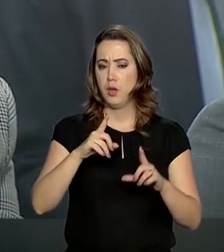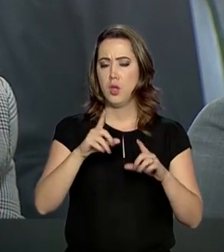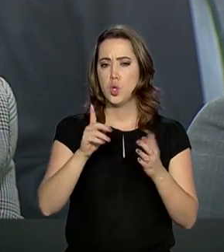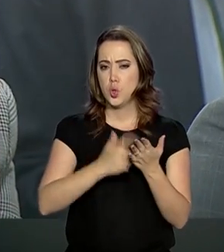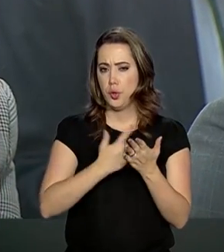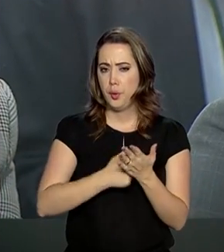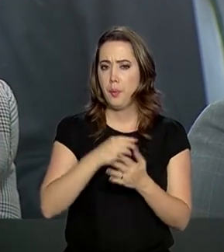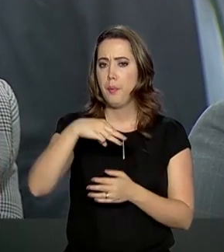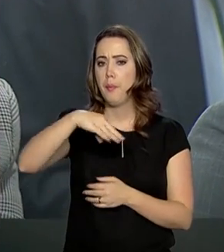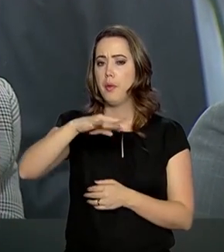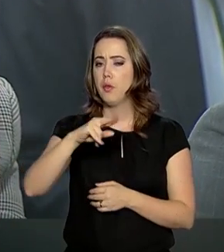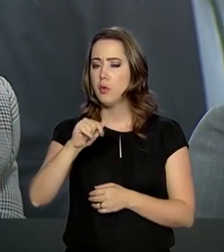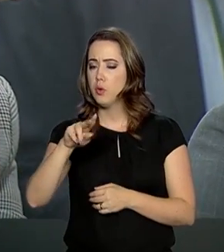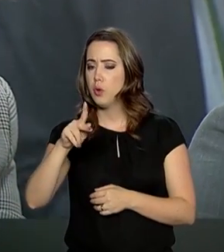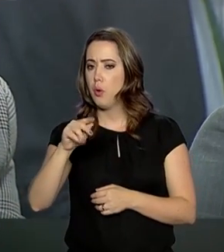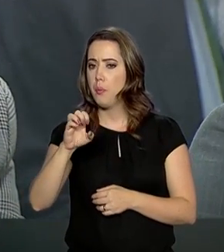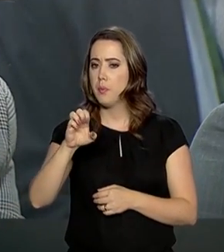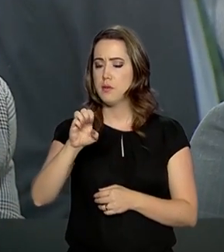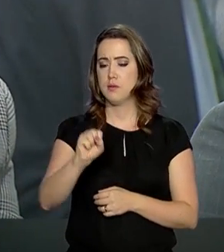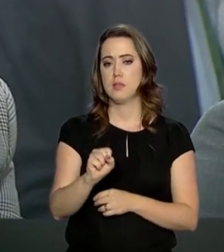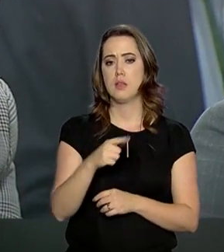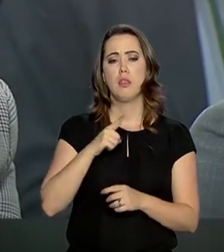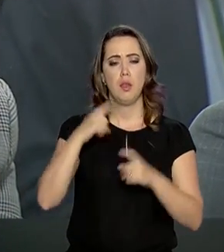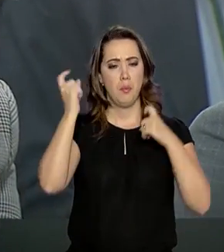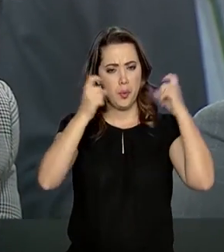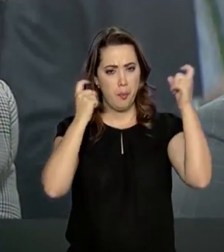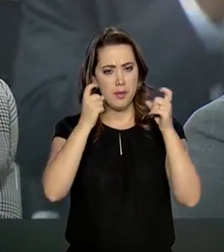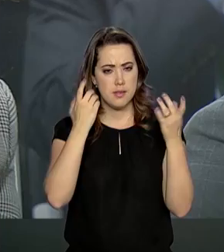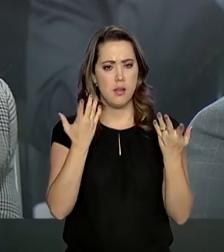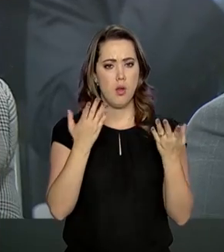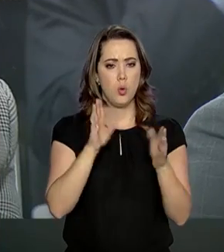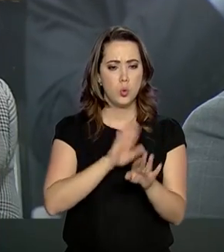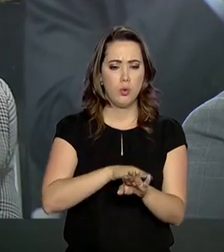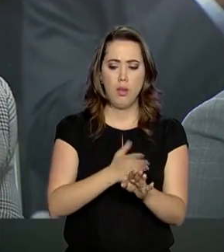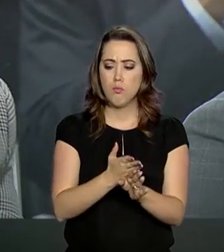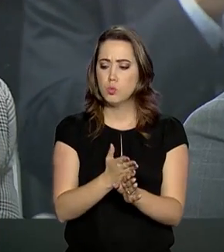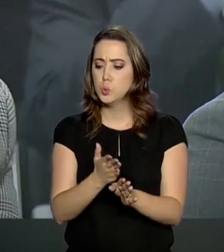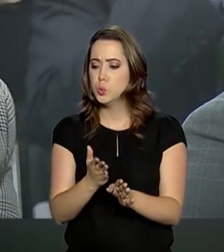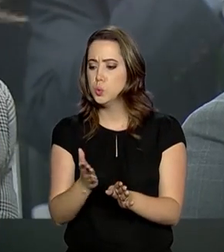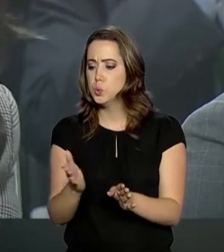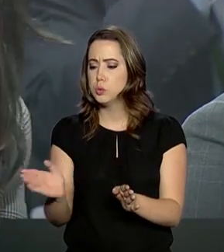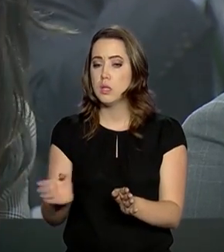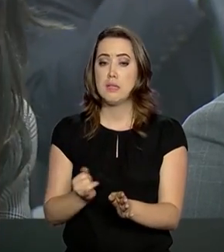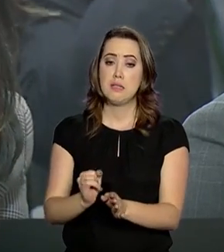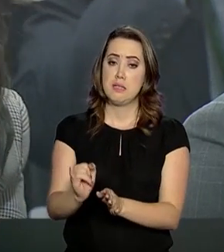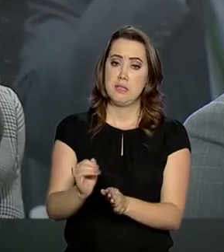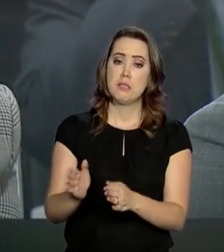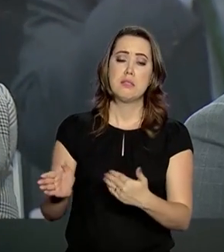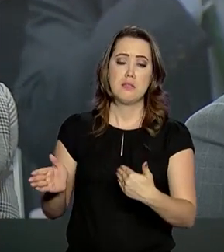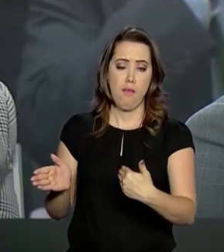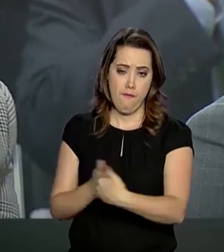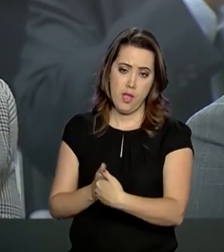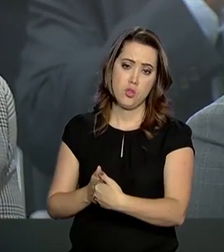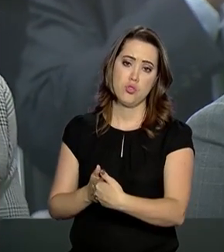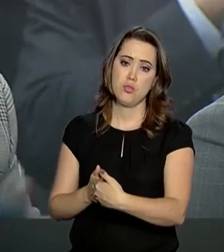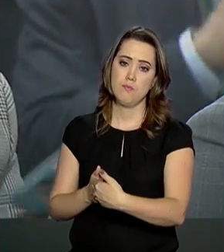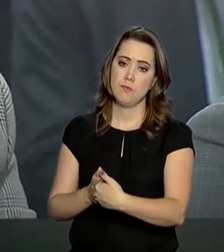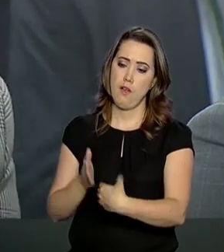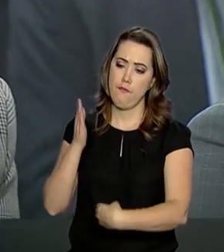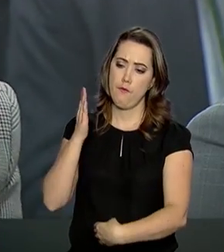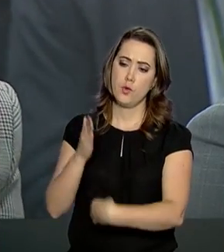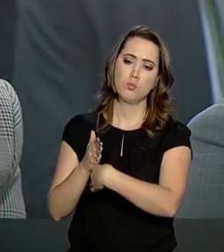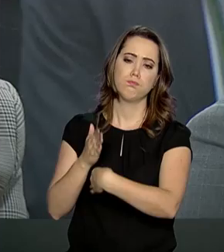o tempo que que essa barreira pode ficar fechada né as consequências a longo prazo se ela for realmente encerrada hoje E